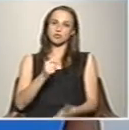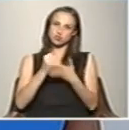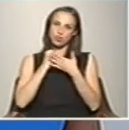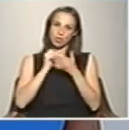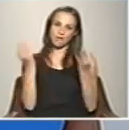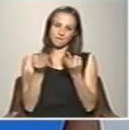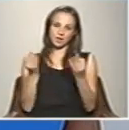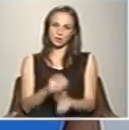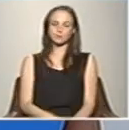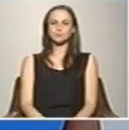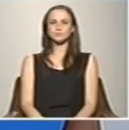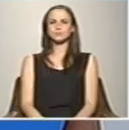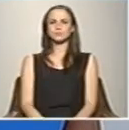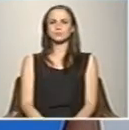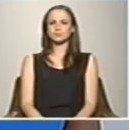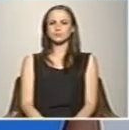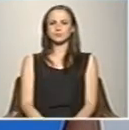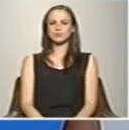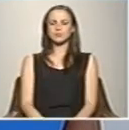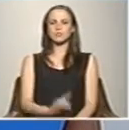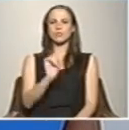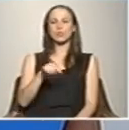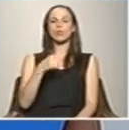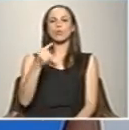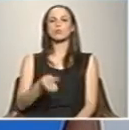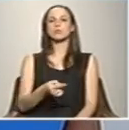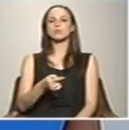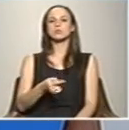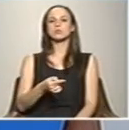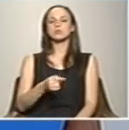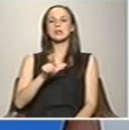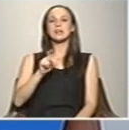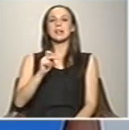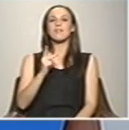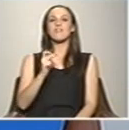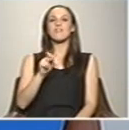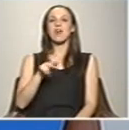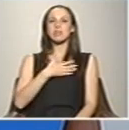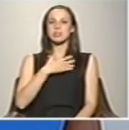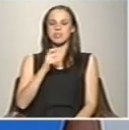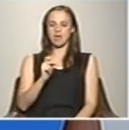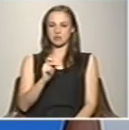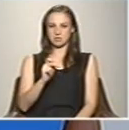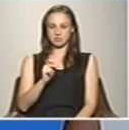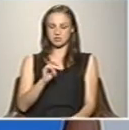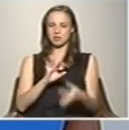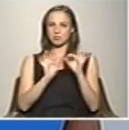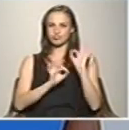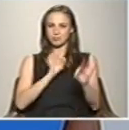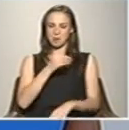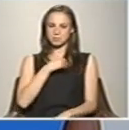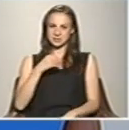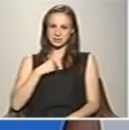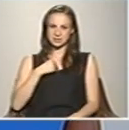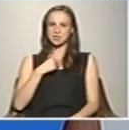Ainda outras dicas que temos a seguir. A lavanda, que é de uso medicinal, tem algumas indicações para a